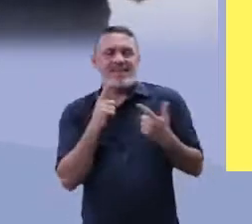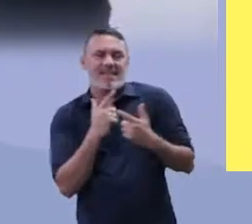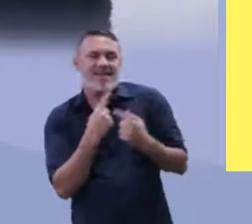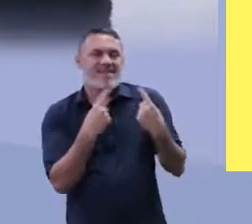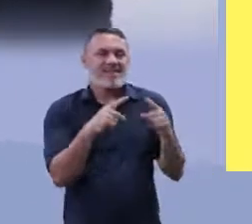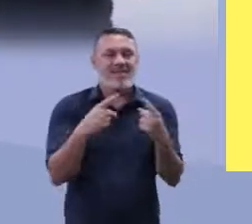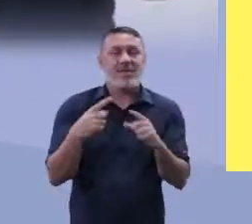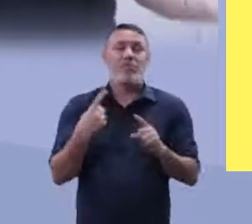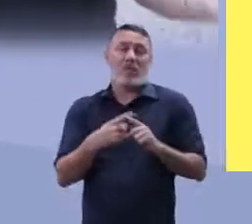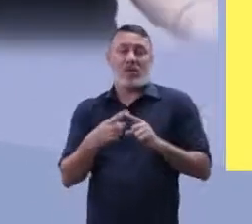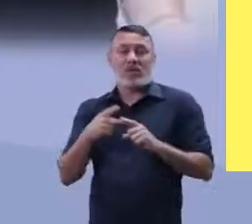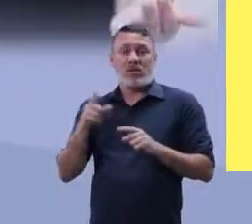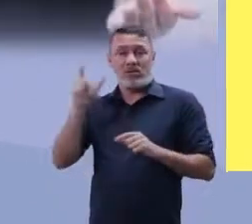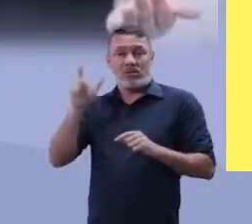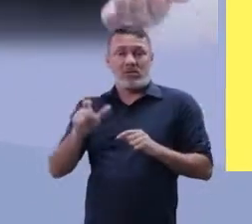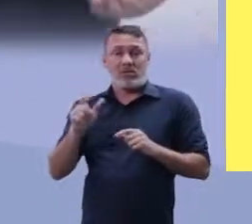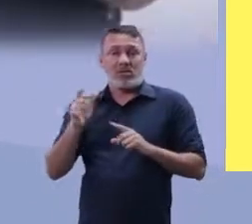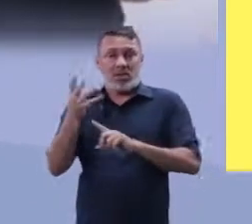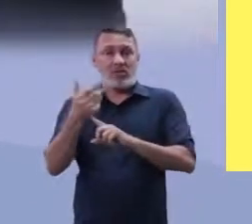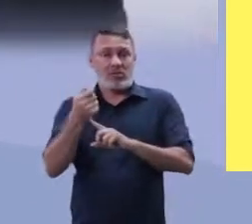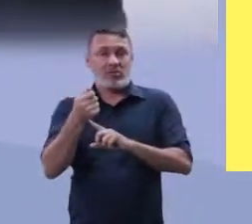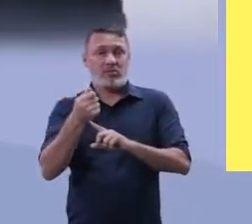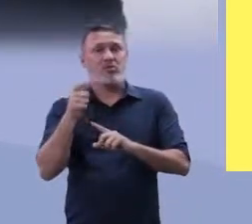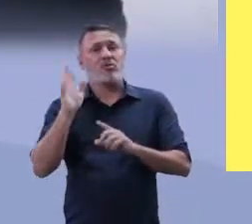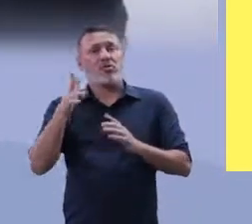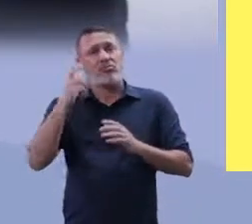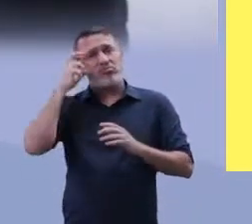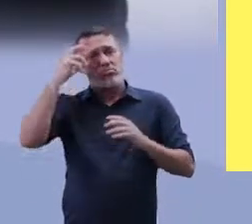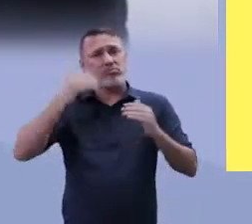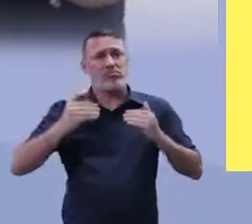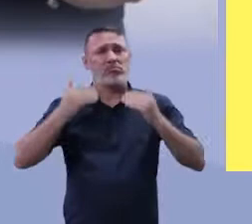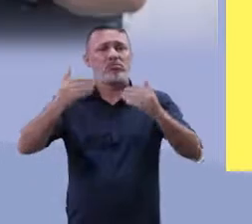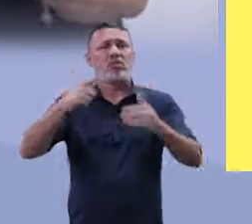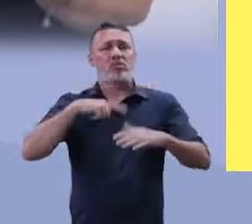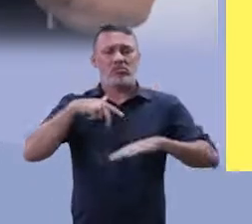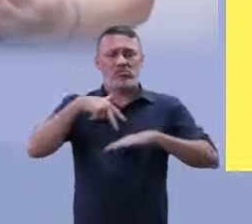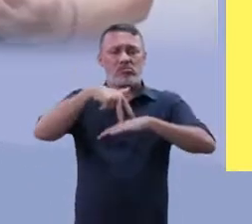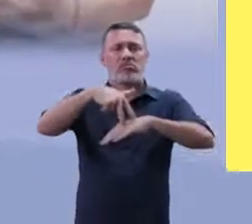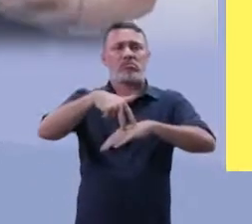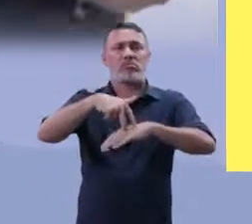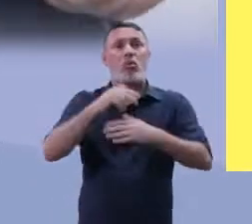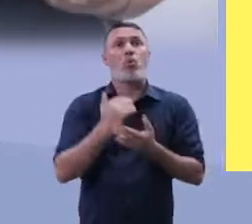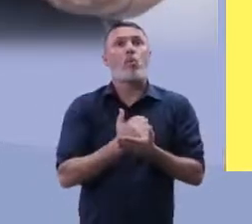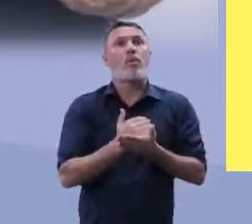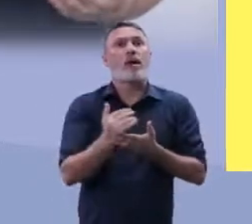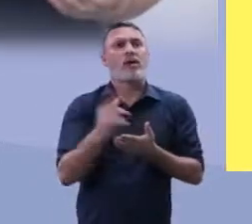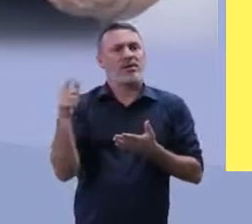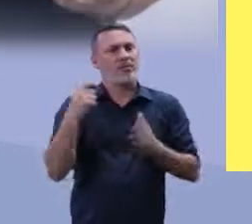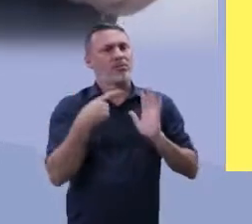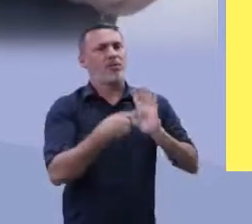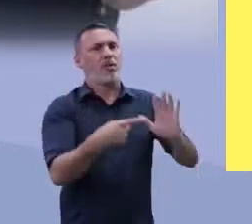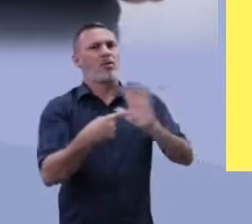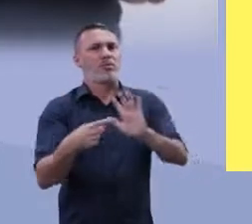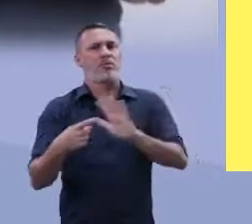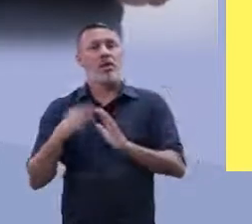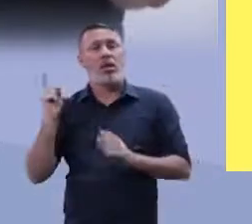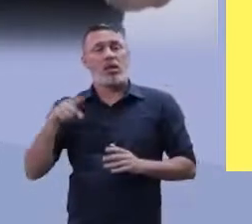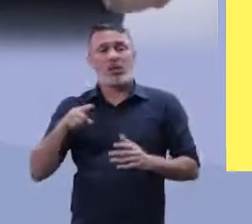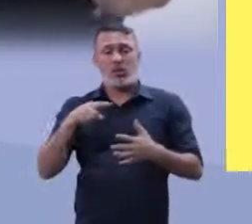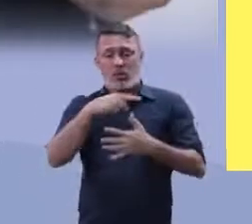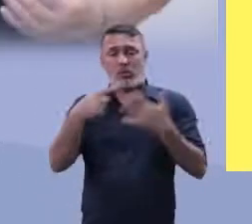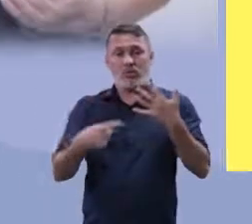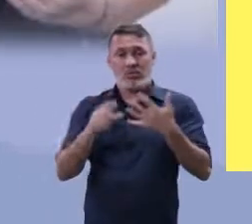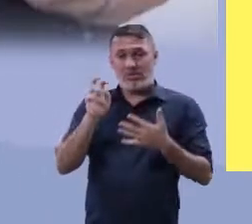quê? Porque eles eram vanguardistas, eles estavam à frente de um movimento que se começava. Eles eram